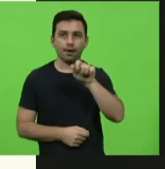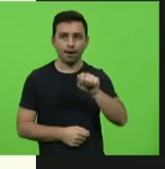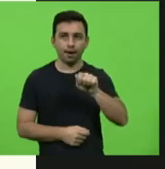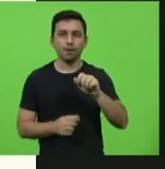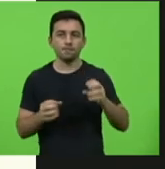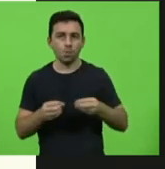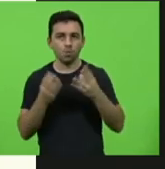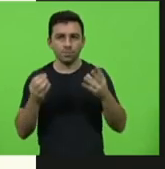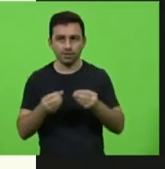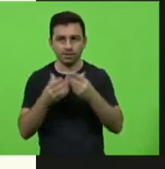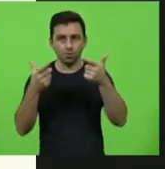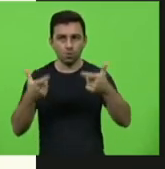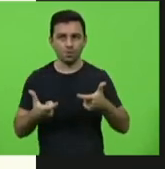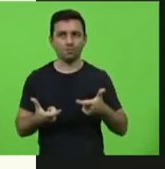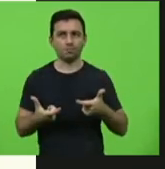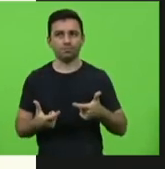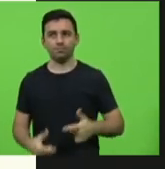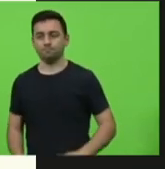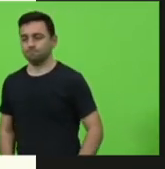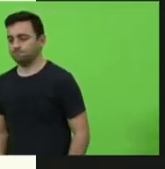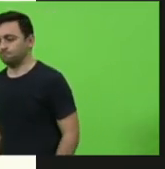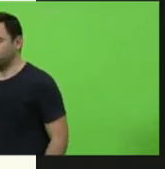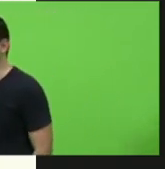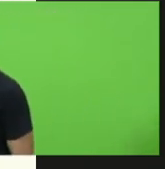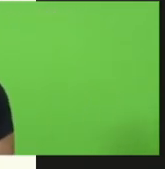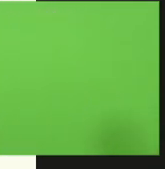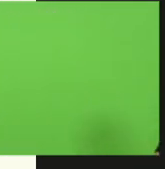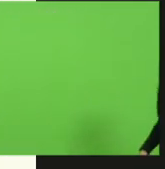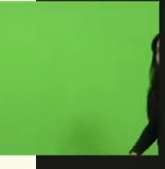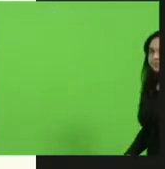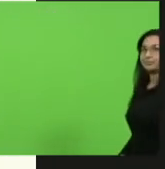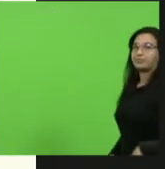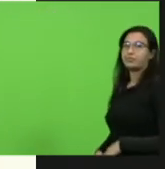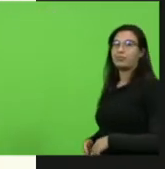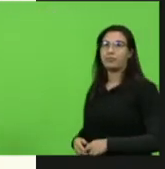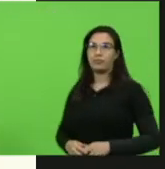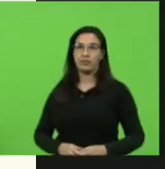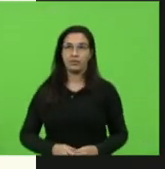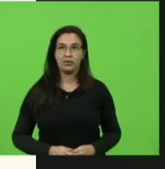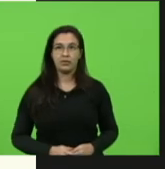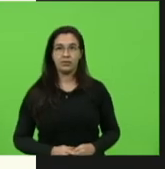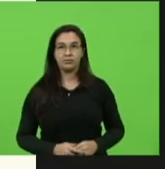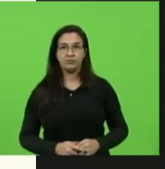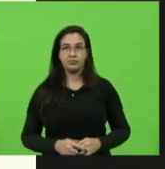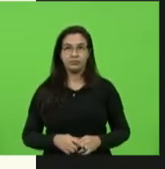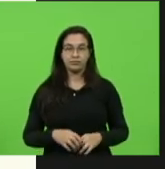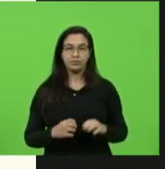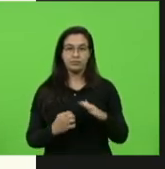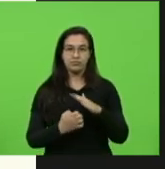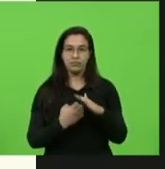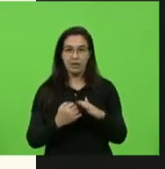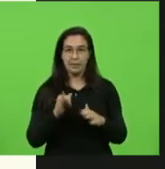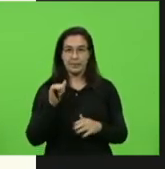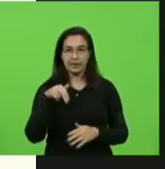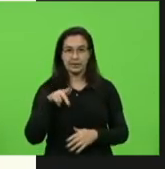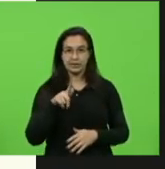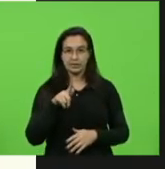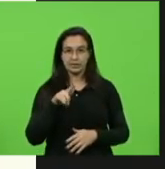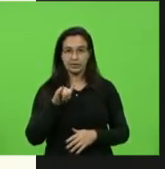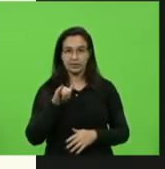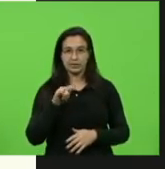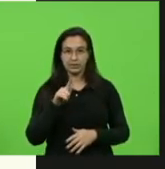bombinhas. E a Insight tem no seu quadro de